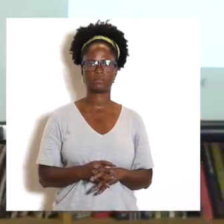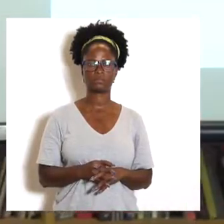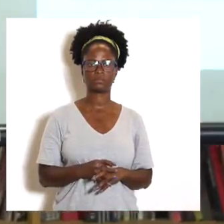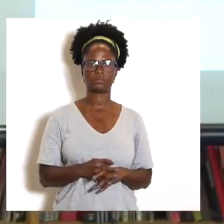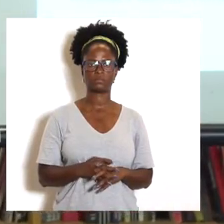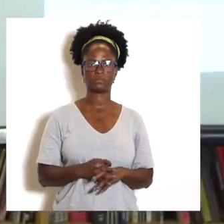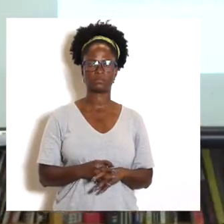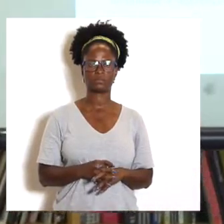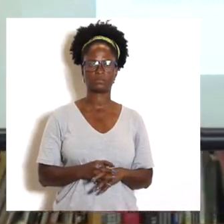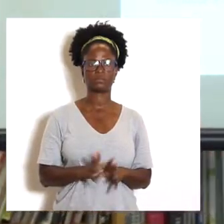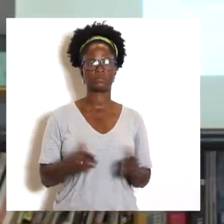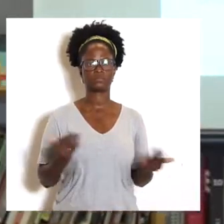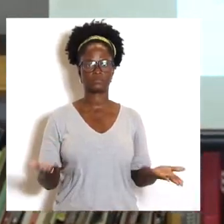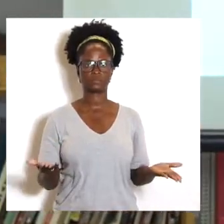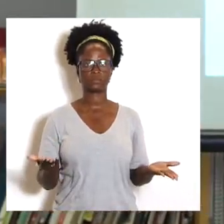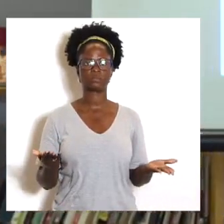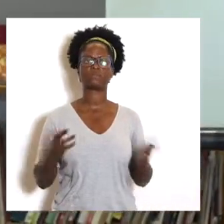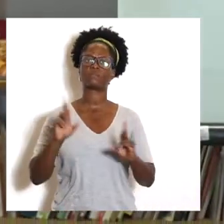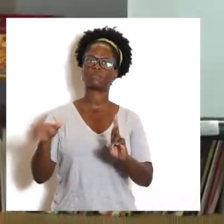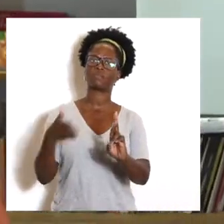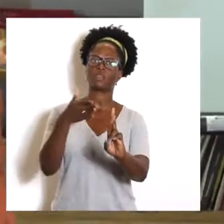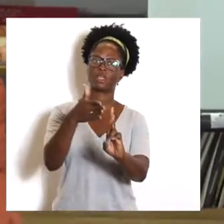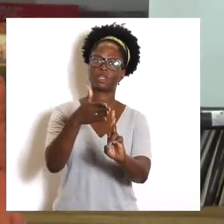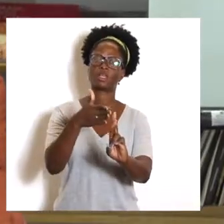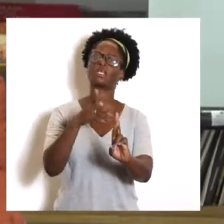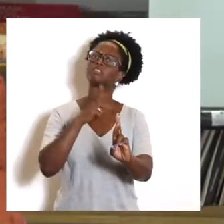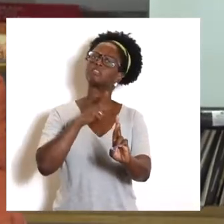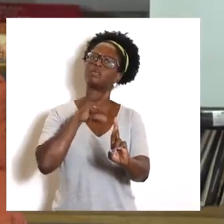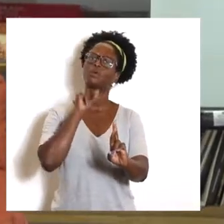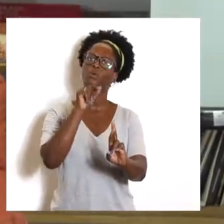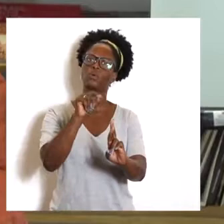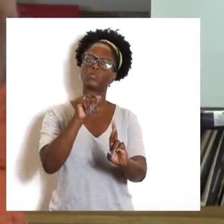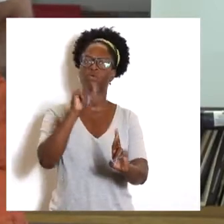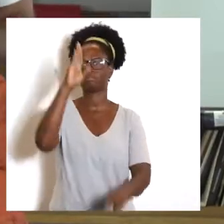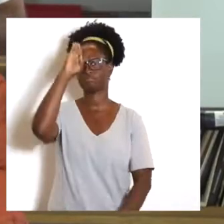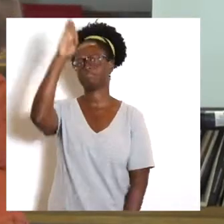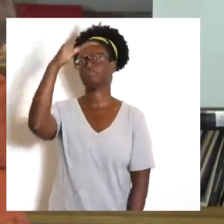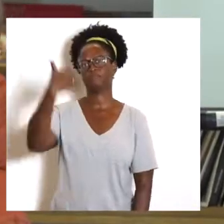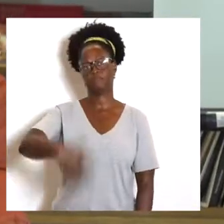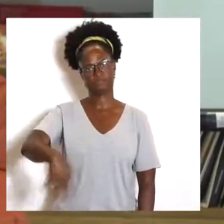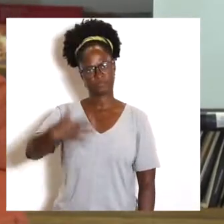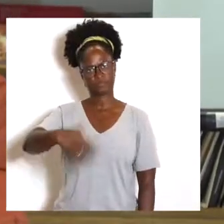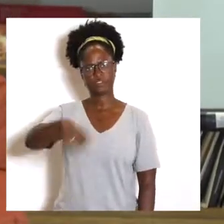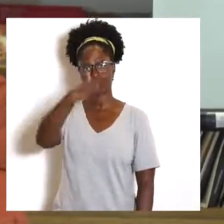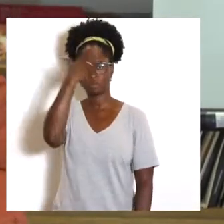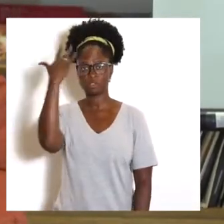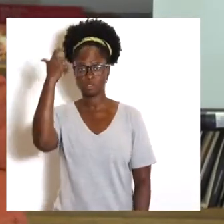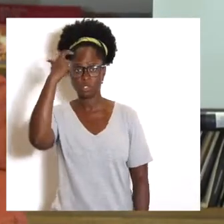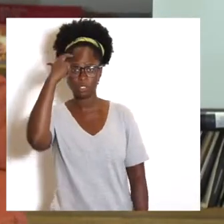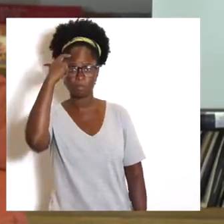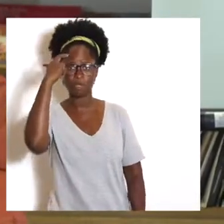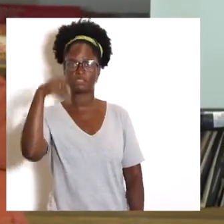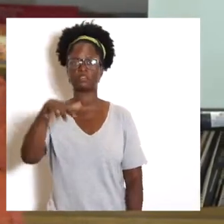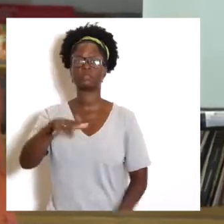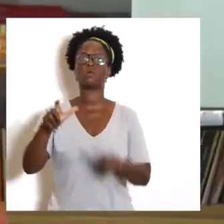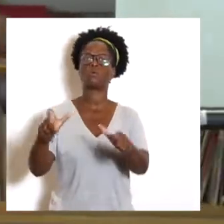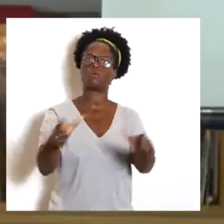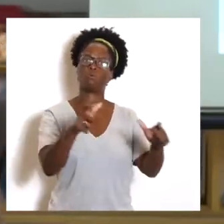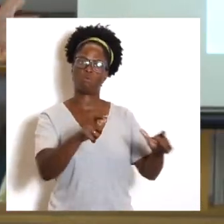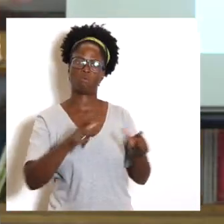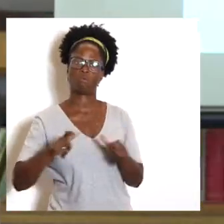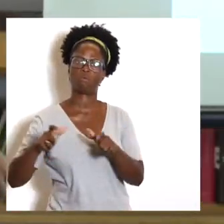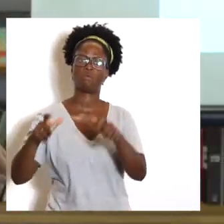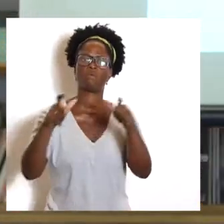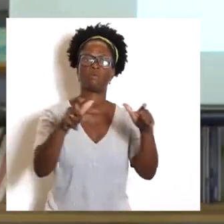então é as representações constituem algo fundamental para aqueles que pensam os territórios fiquei então